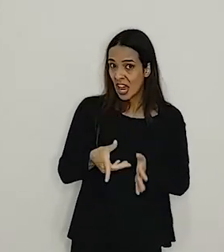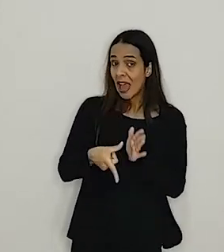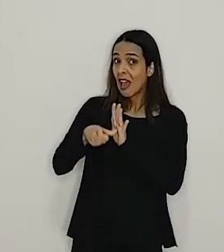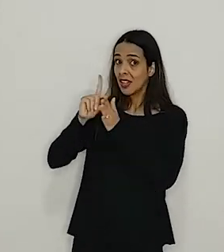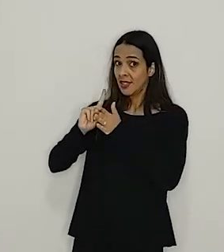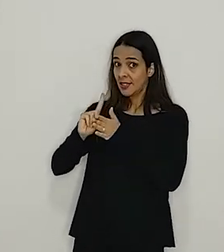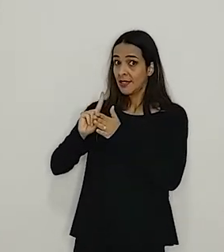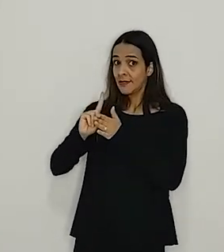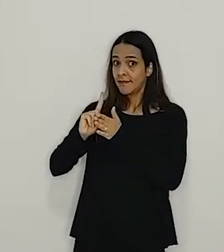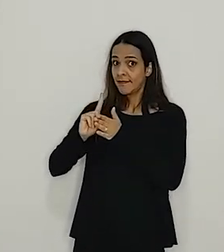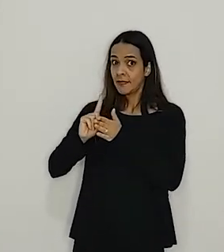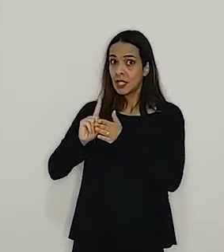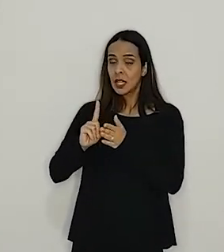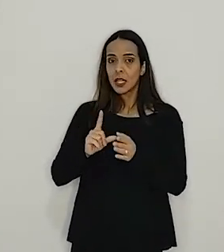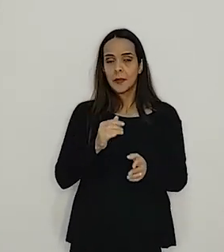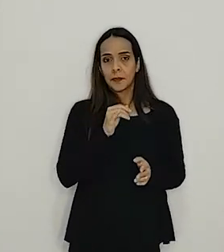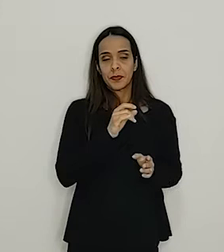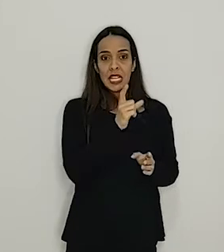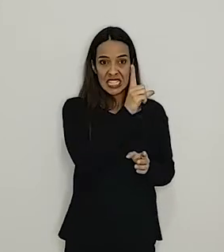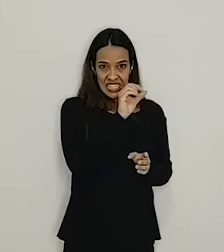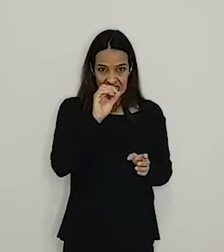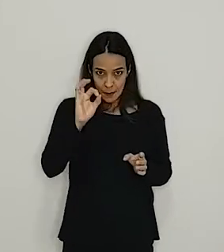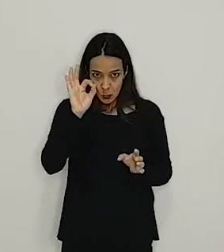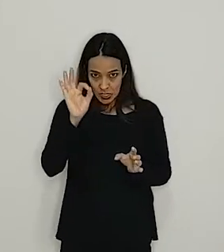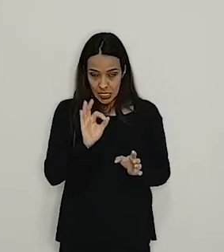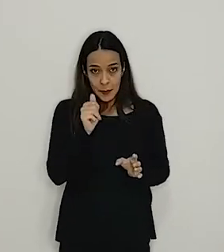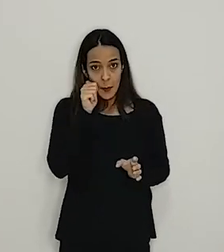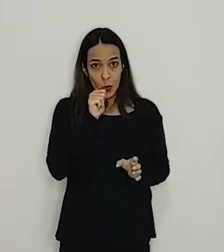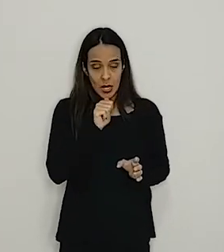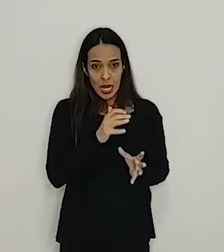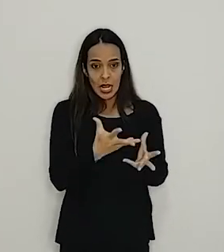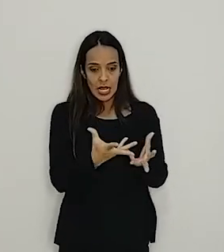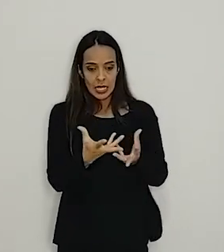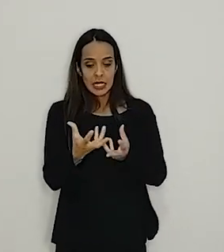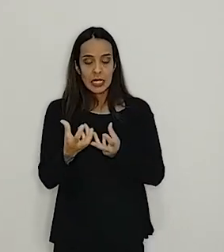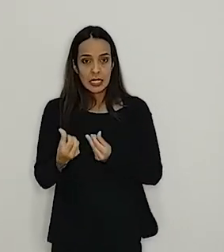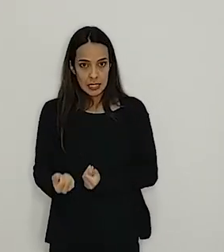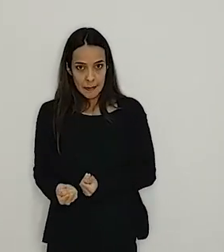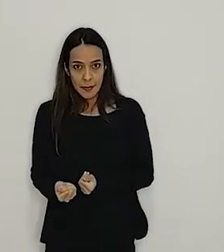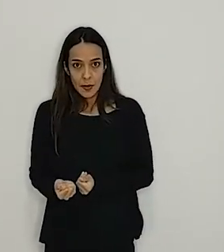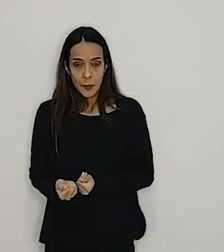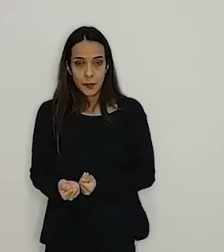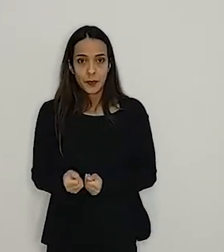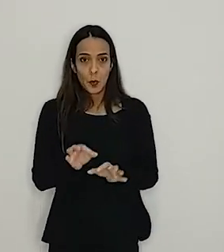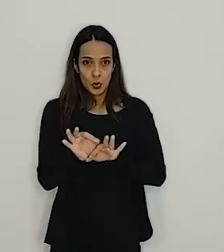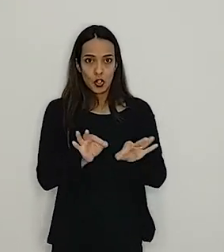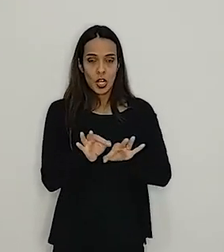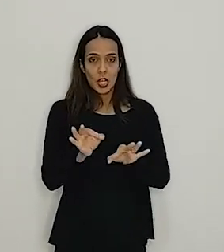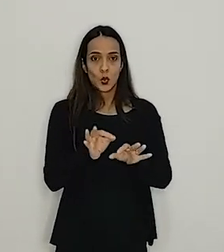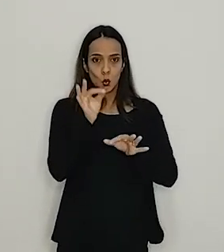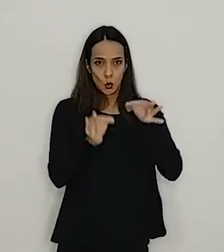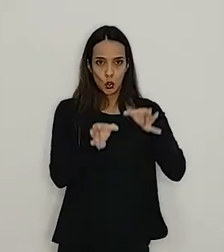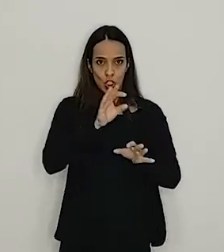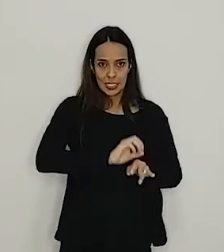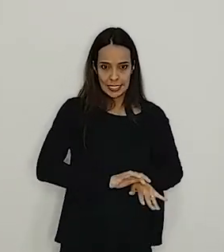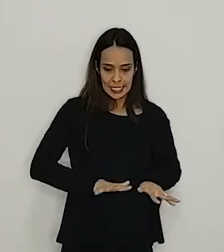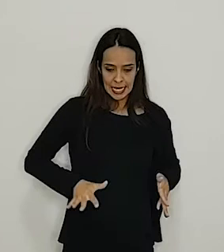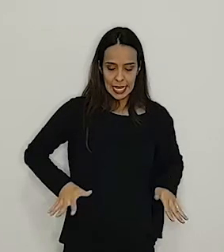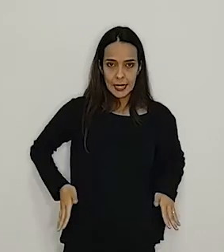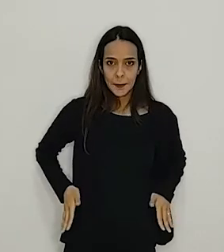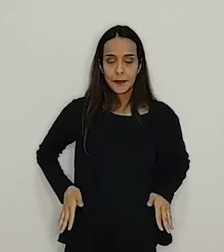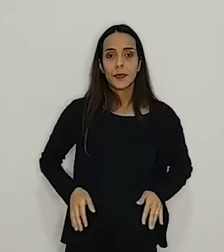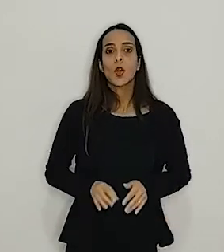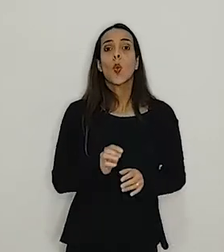tinha. E dentro desses 100% dessas mulheres que foram recebidas pelo projeto Justiça de Saia,